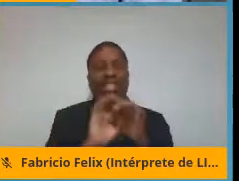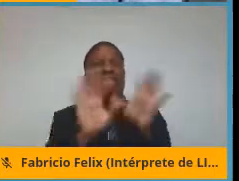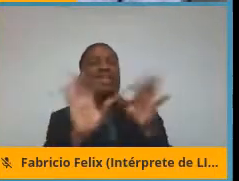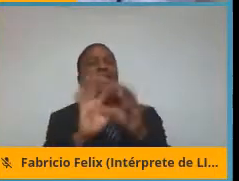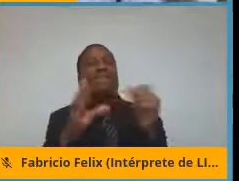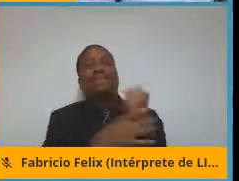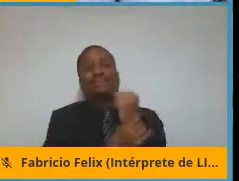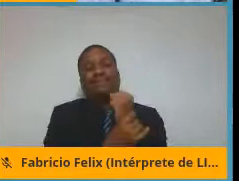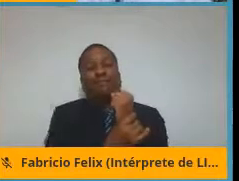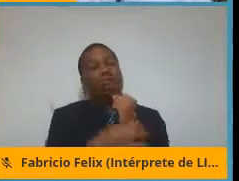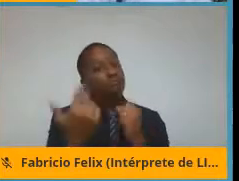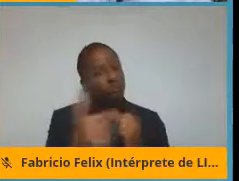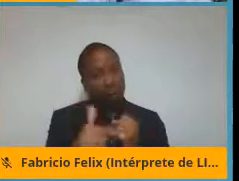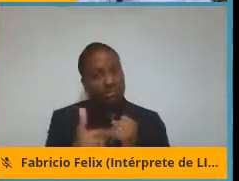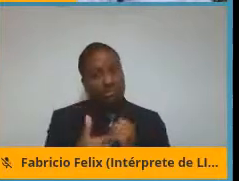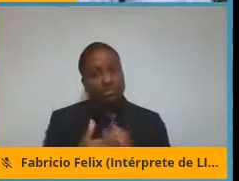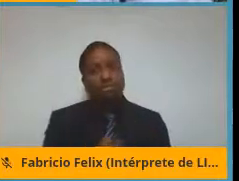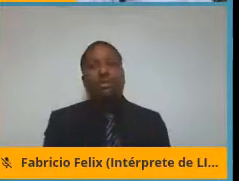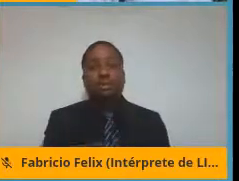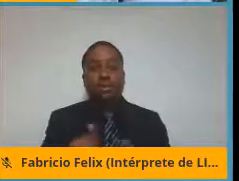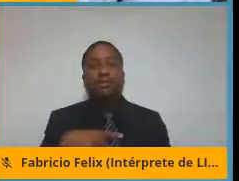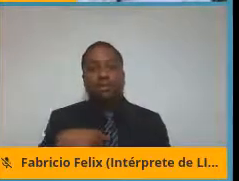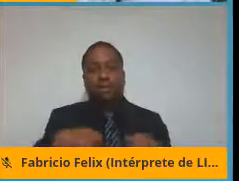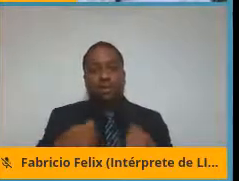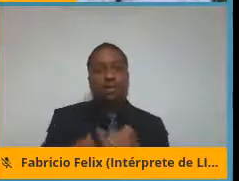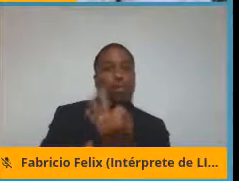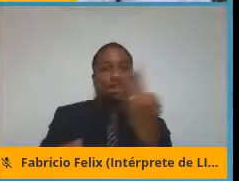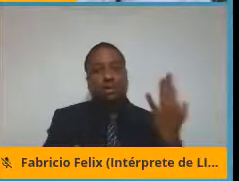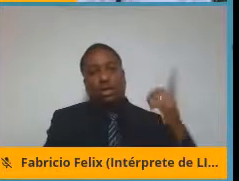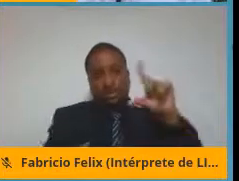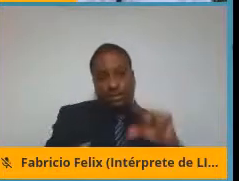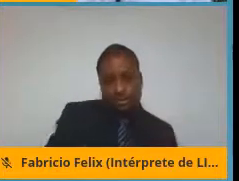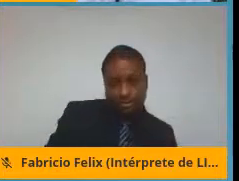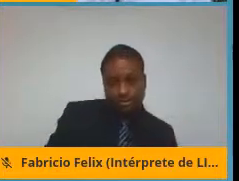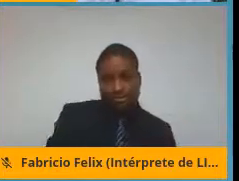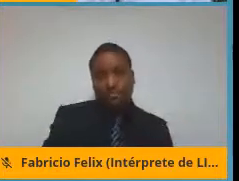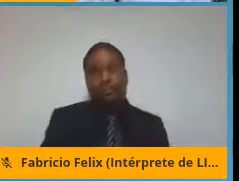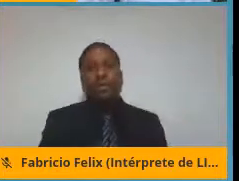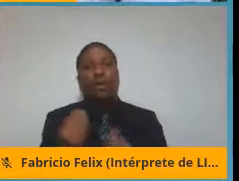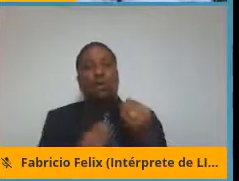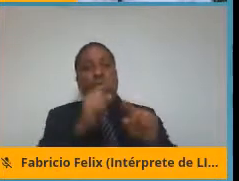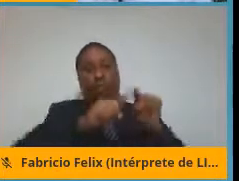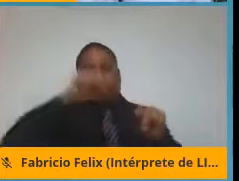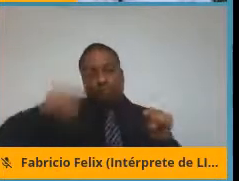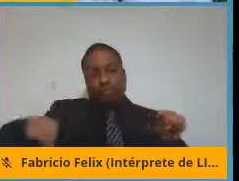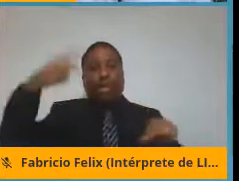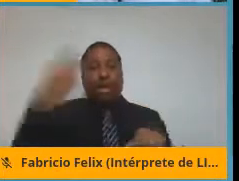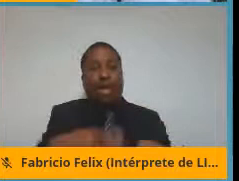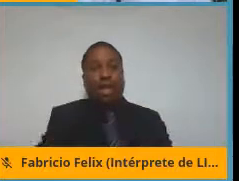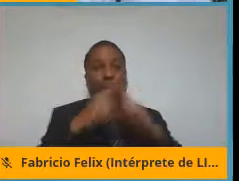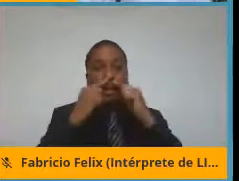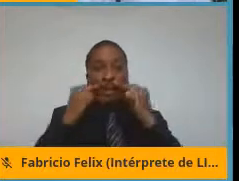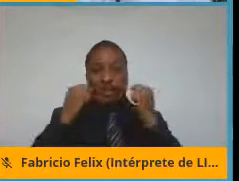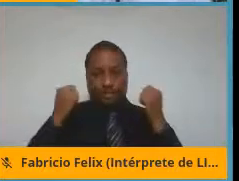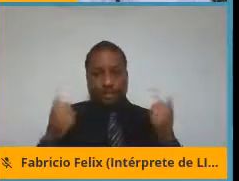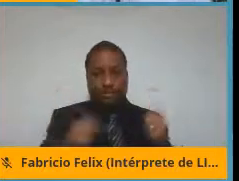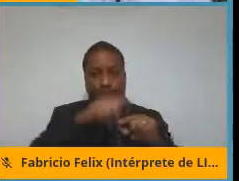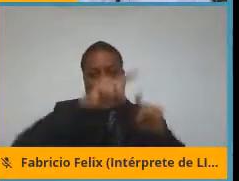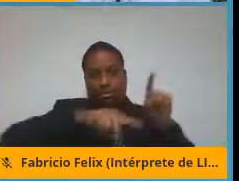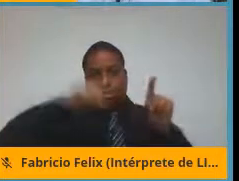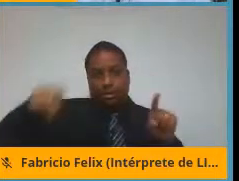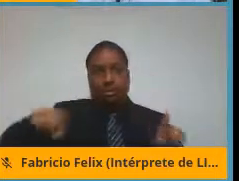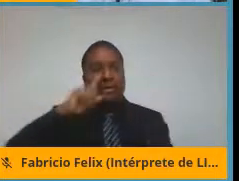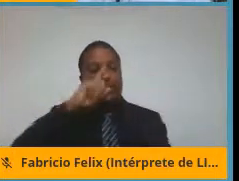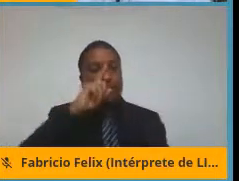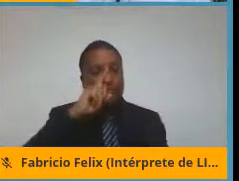infecciosos baixo para estar num risco baixo. Como é que a gente fica nesse diagrama? Aqui é Alagoas, no diagrama de risco. A